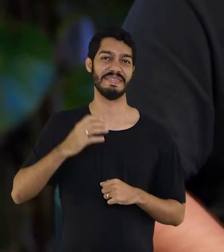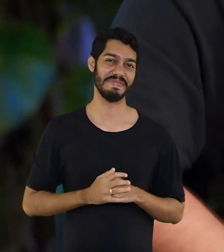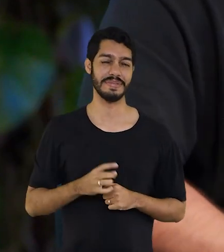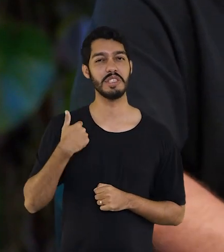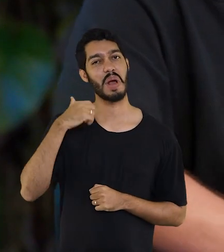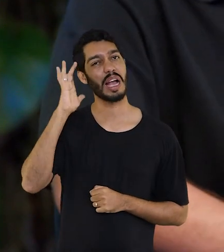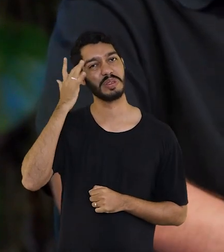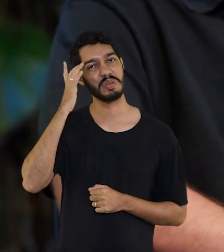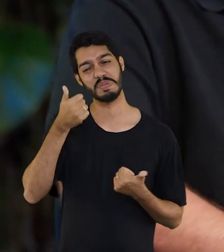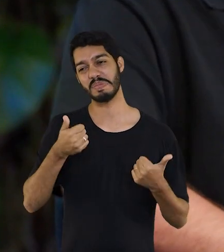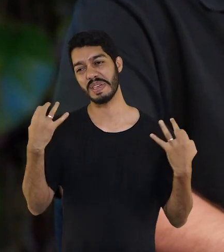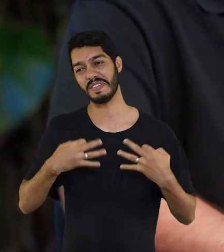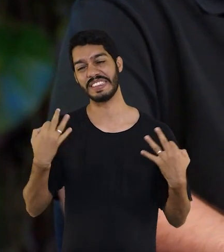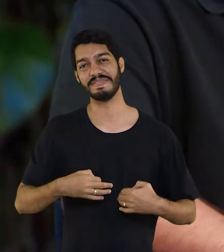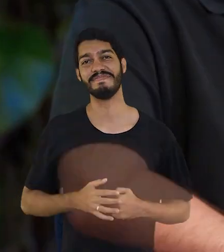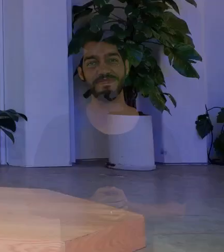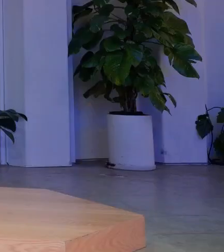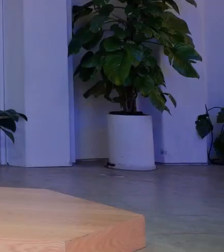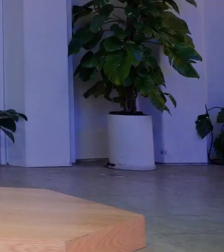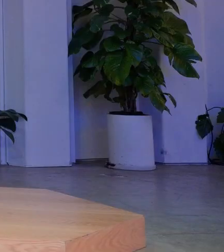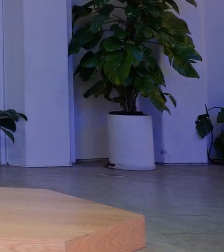insight quando você falou que eu acho incrível.